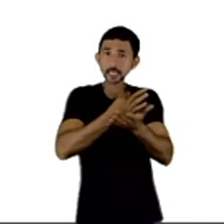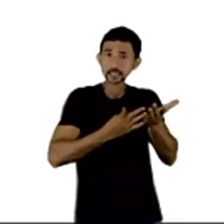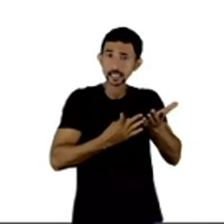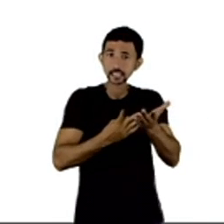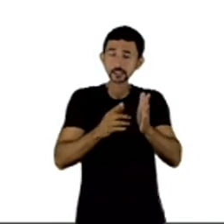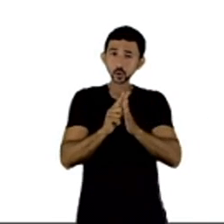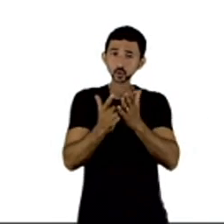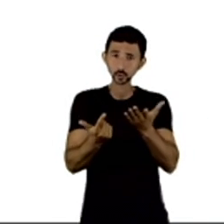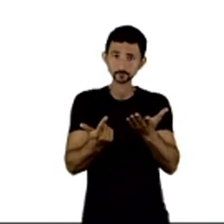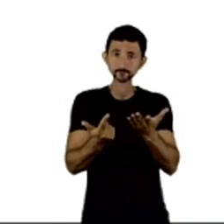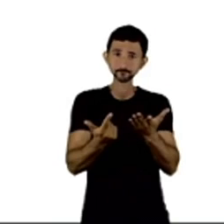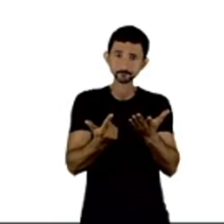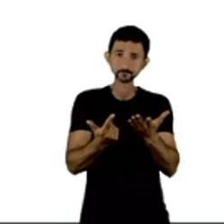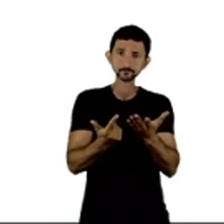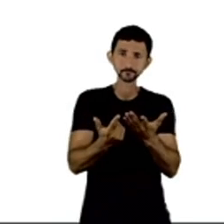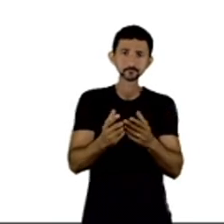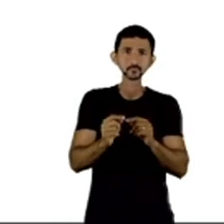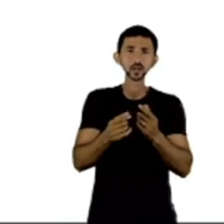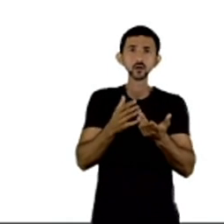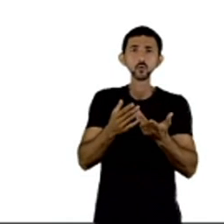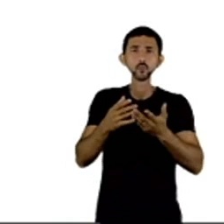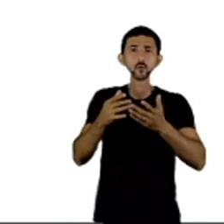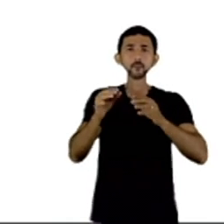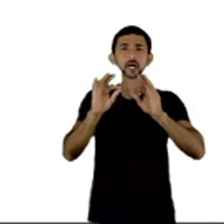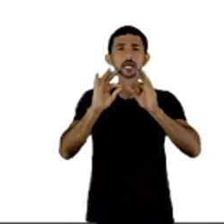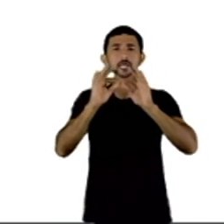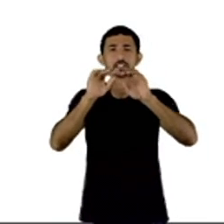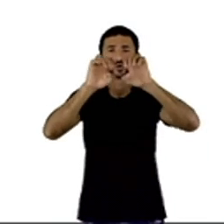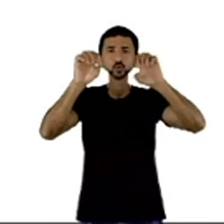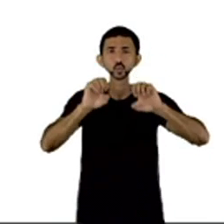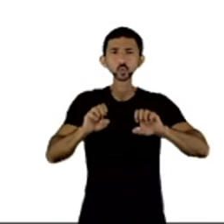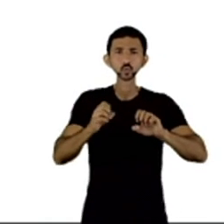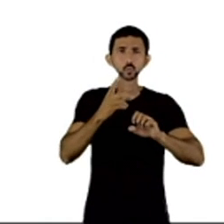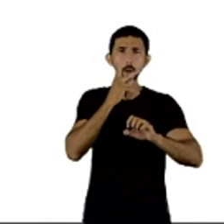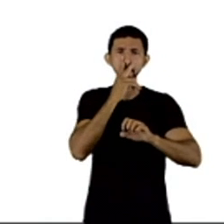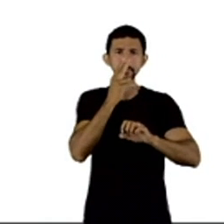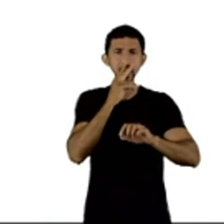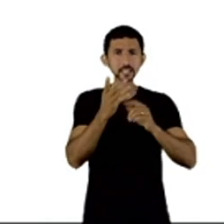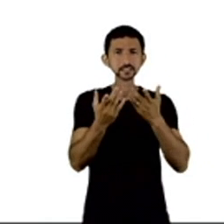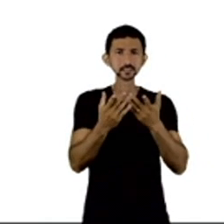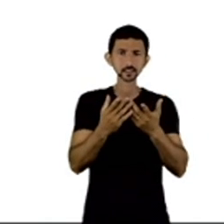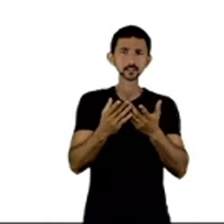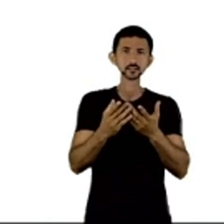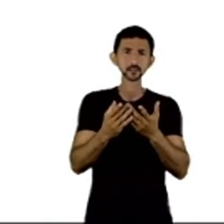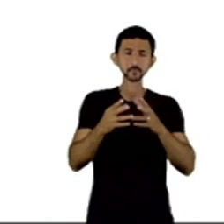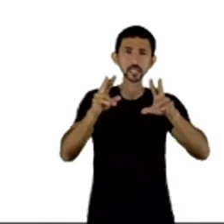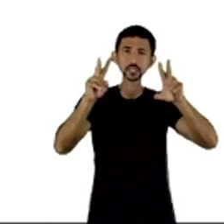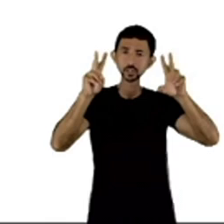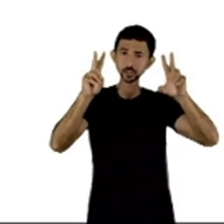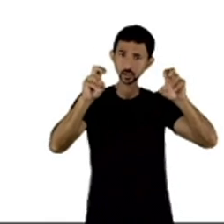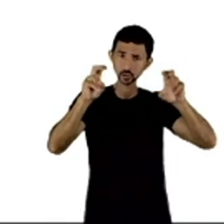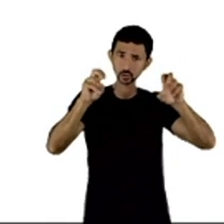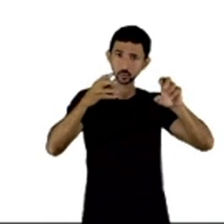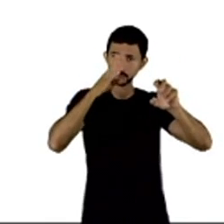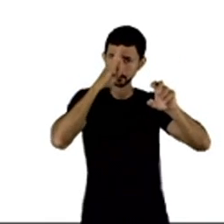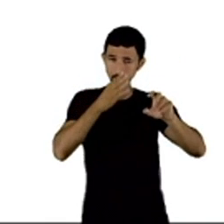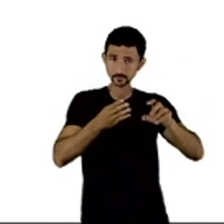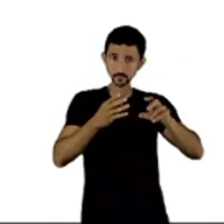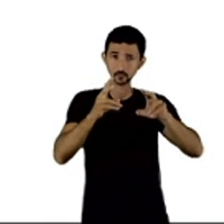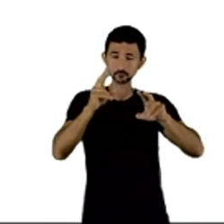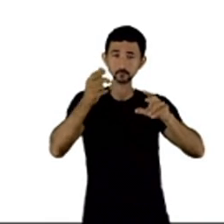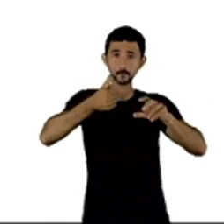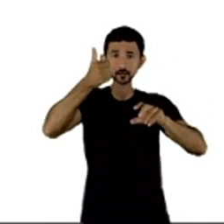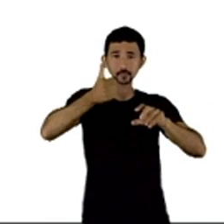jornalísticos. Apresentam, portanto, uma estrutura similar. Ambas possuem título principal e